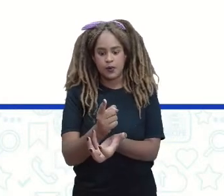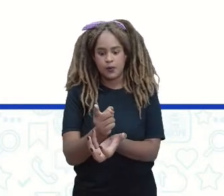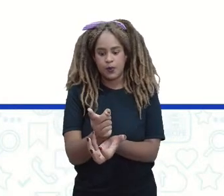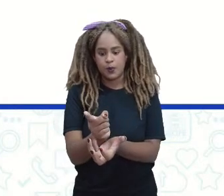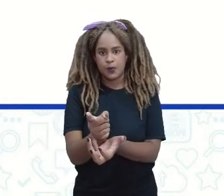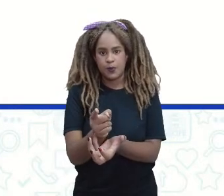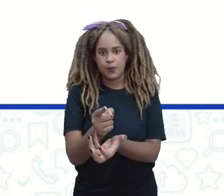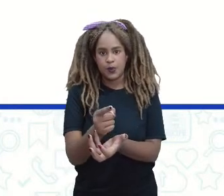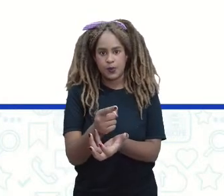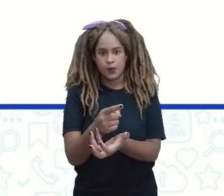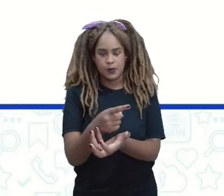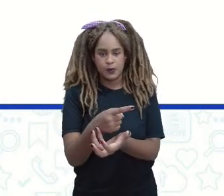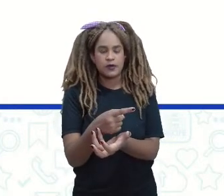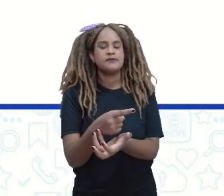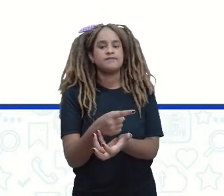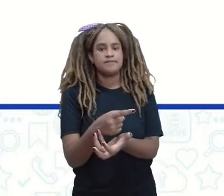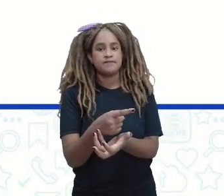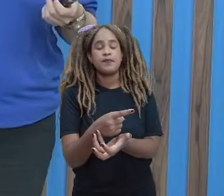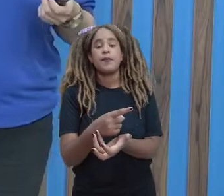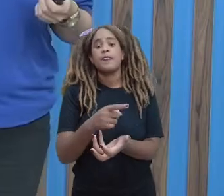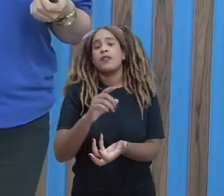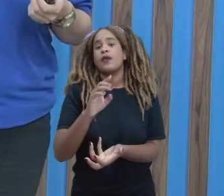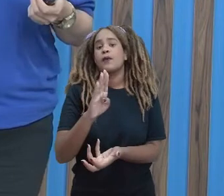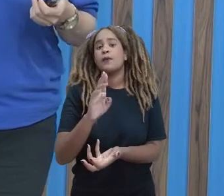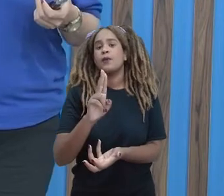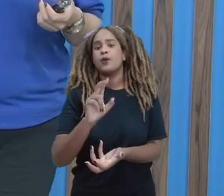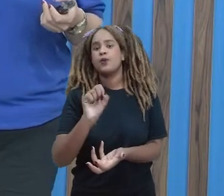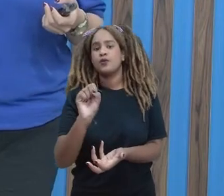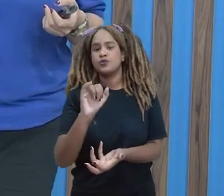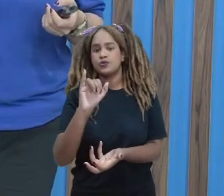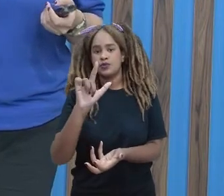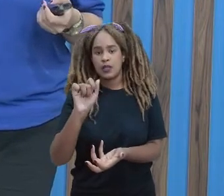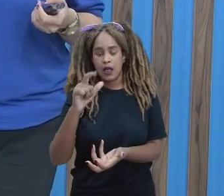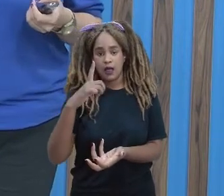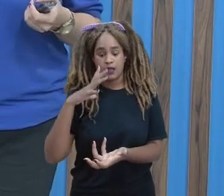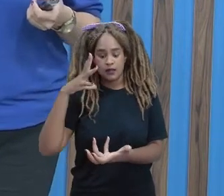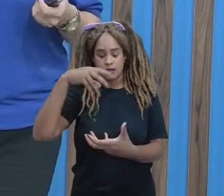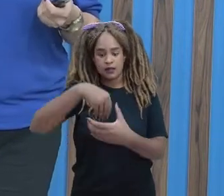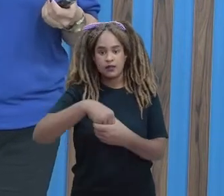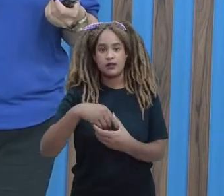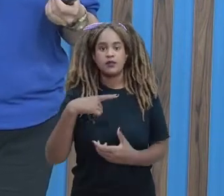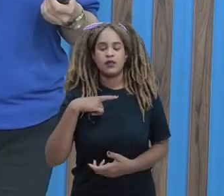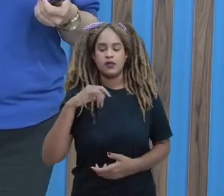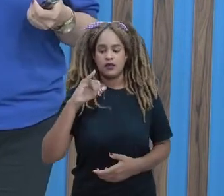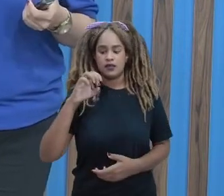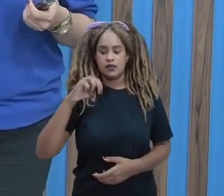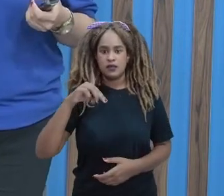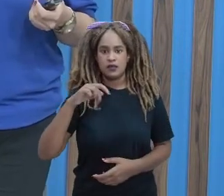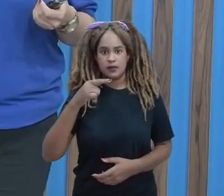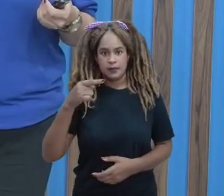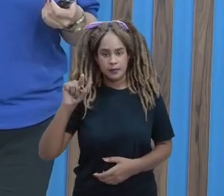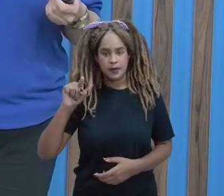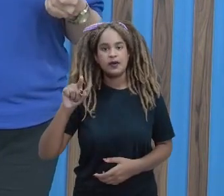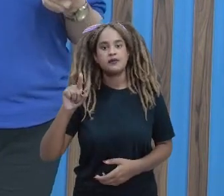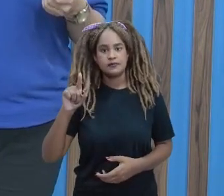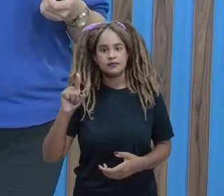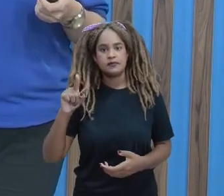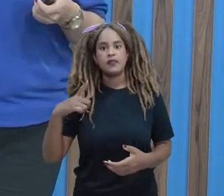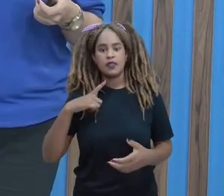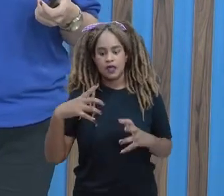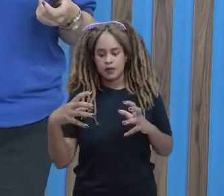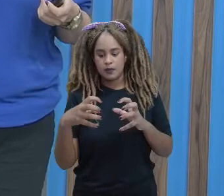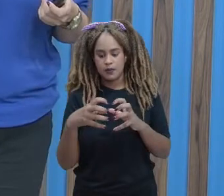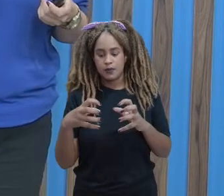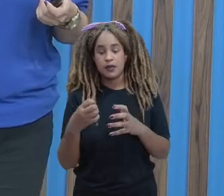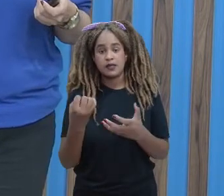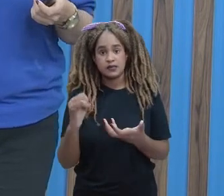só, a bússola a gente sabe que ela tem um ímãzinho né, lá na agulha. E aí, quando a